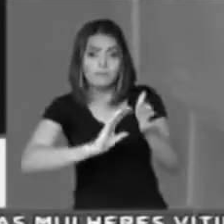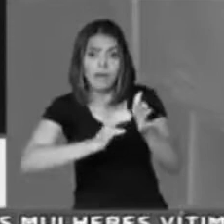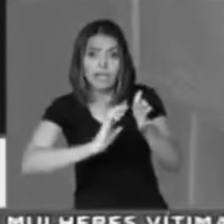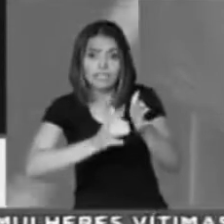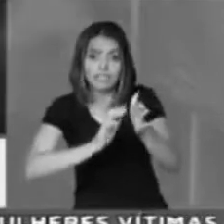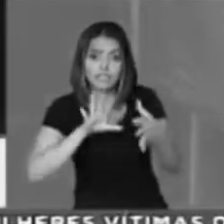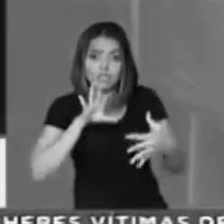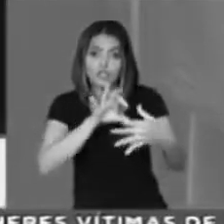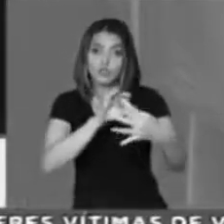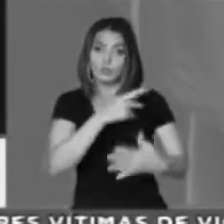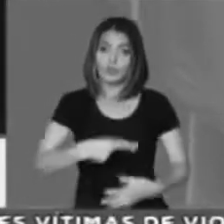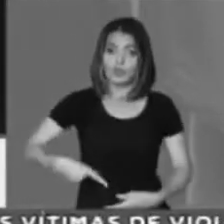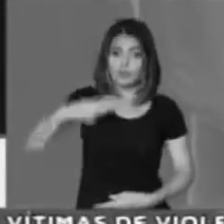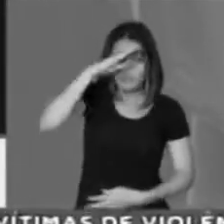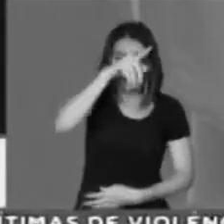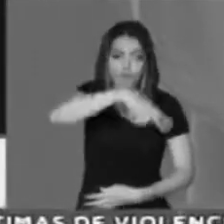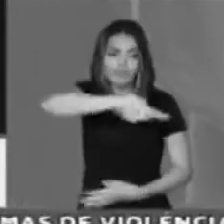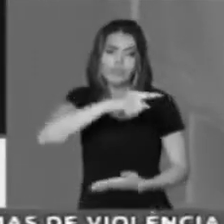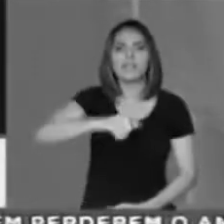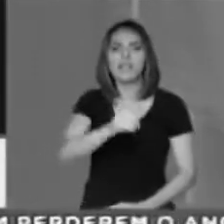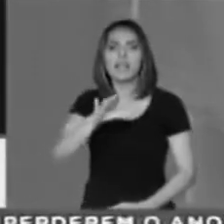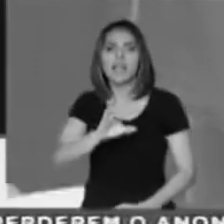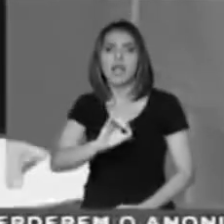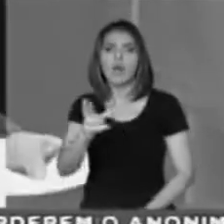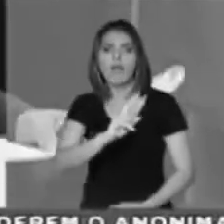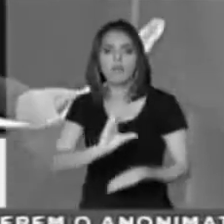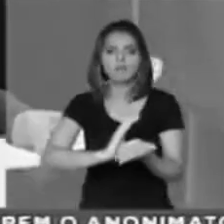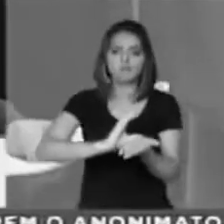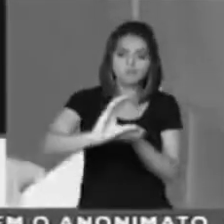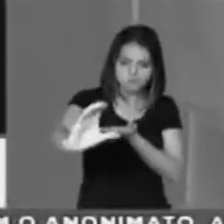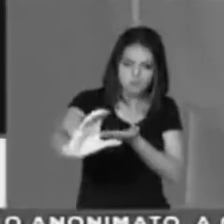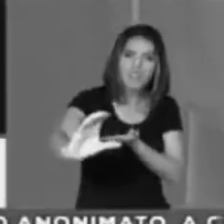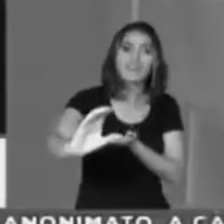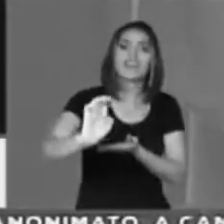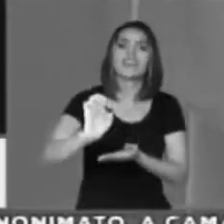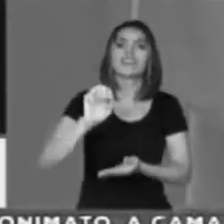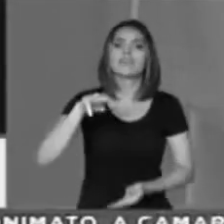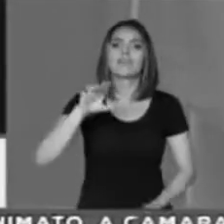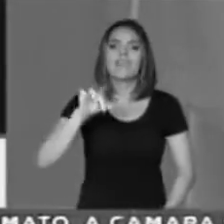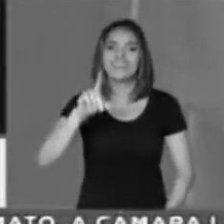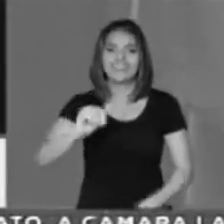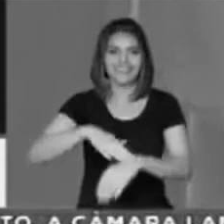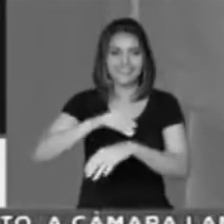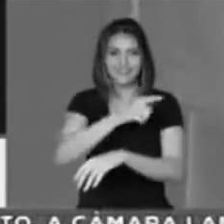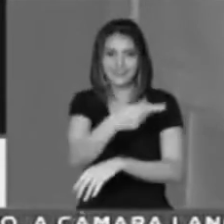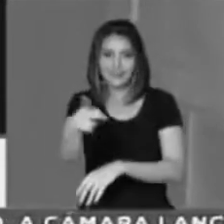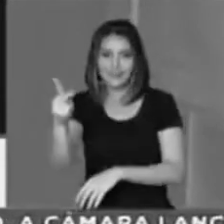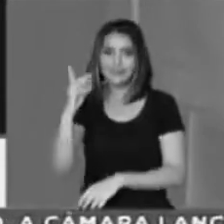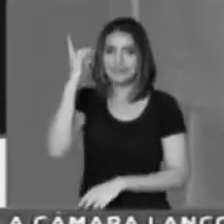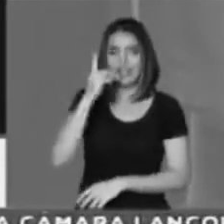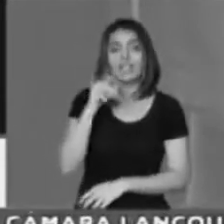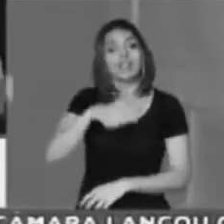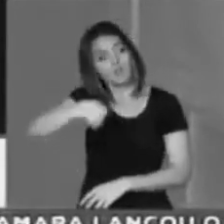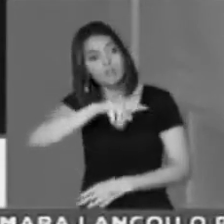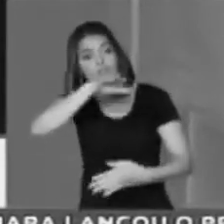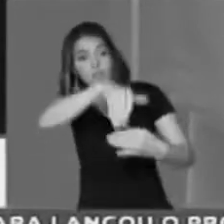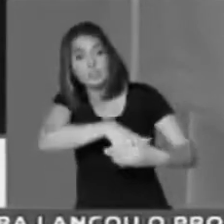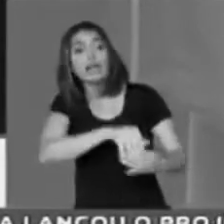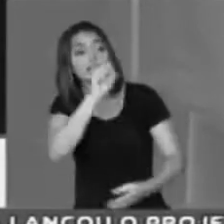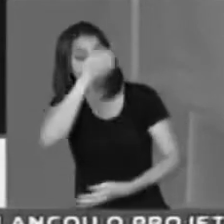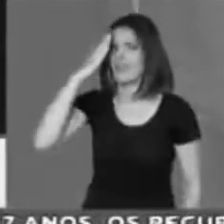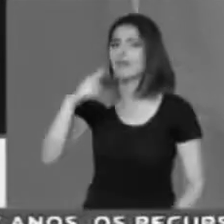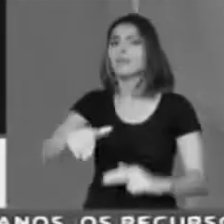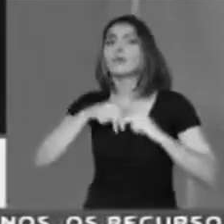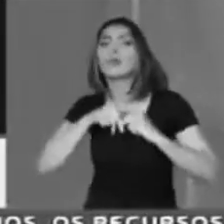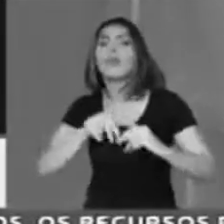participou desse acordo e dessa reunião para quem votasse a favor da reforma da